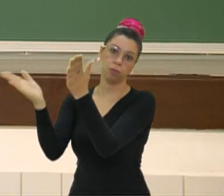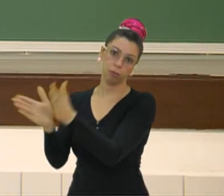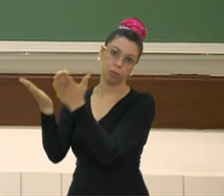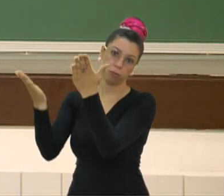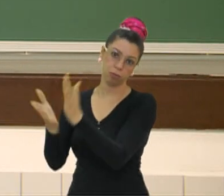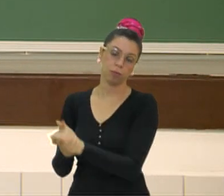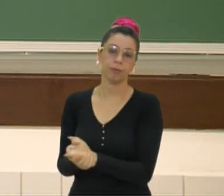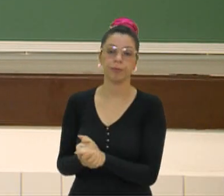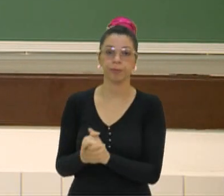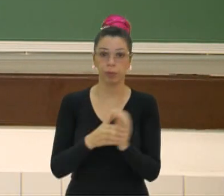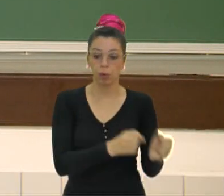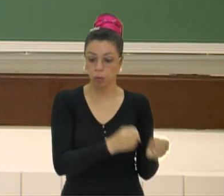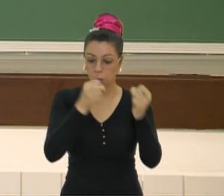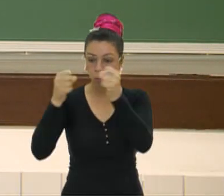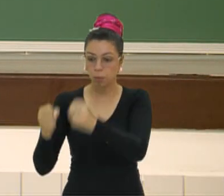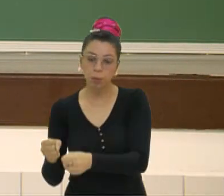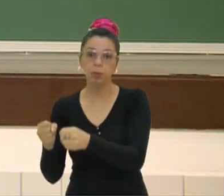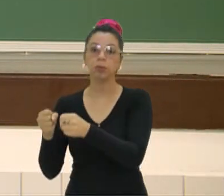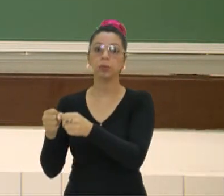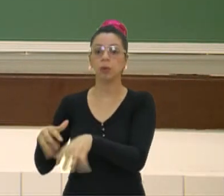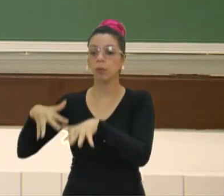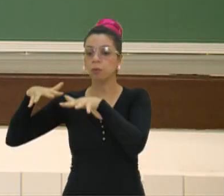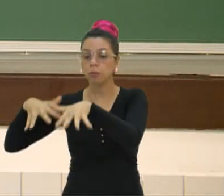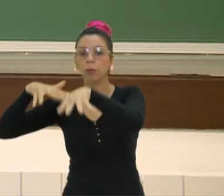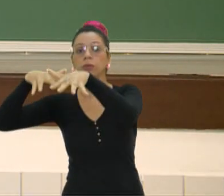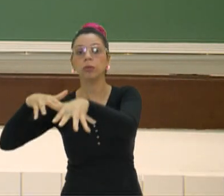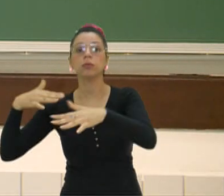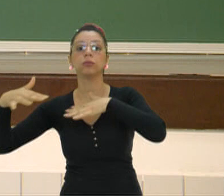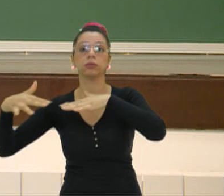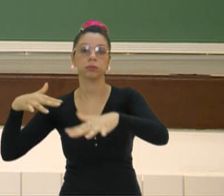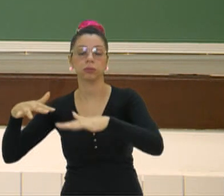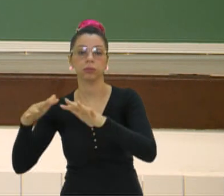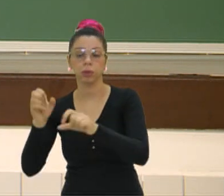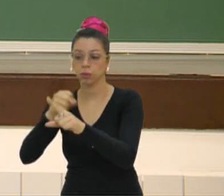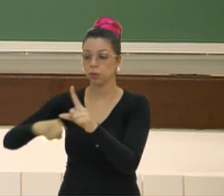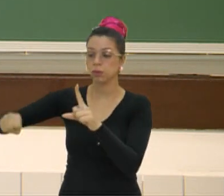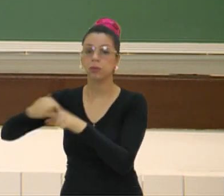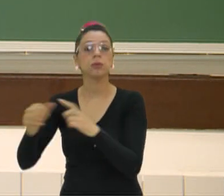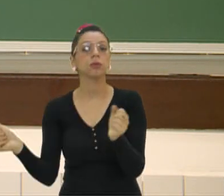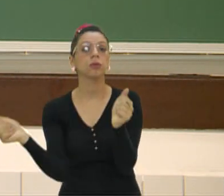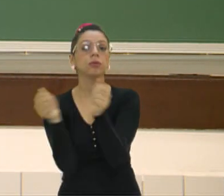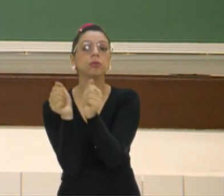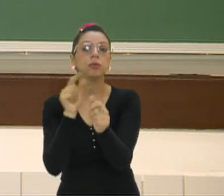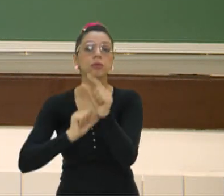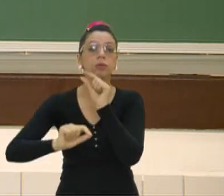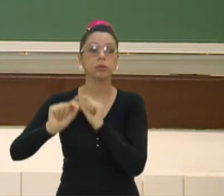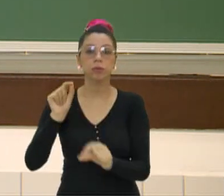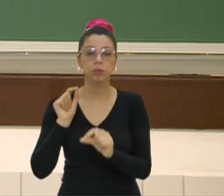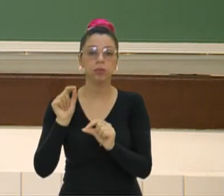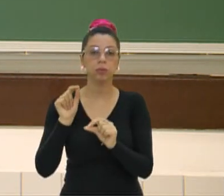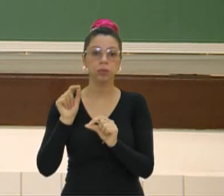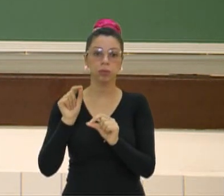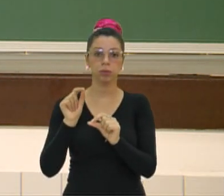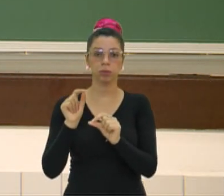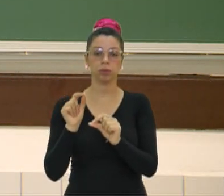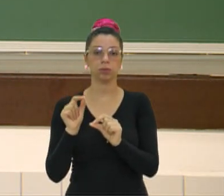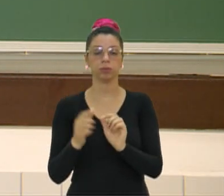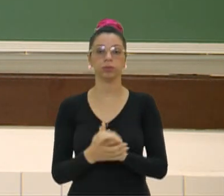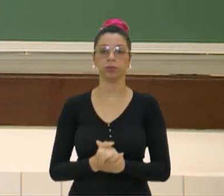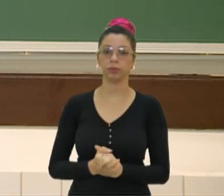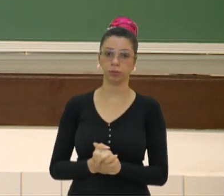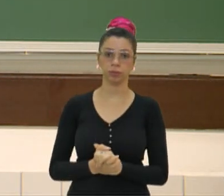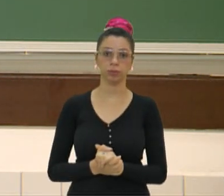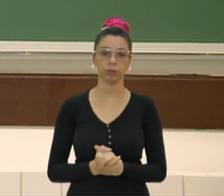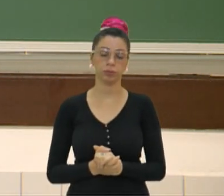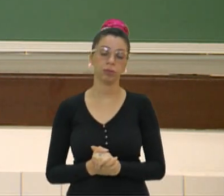o poder dos movimentos sociais, junto com essa perda de poder das instituições. Esse é